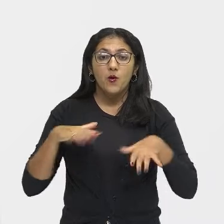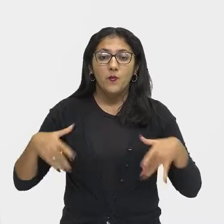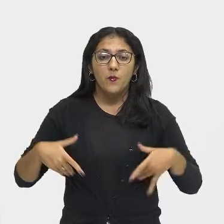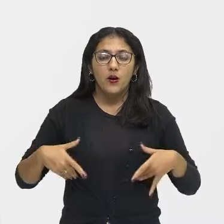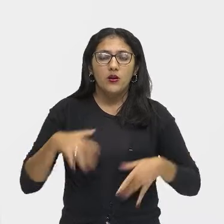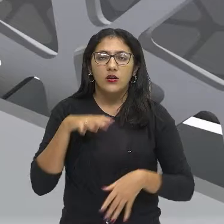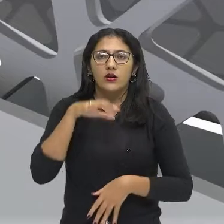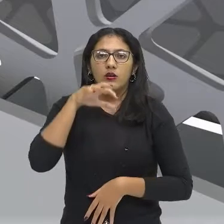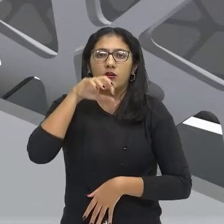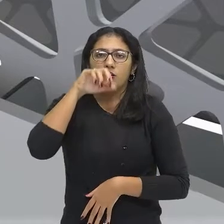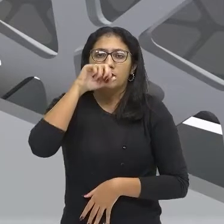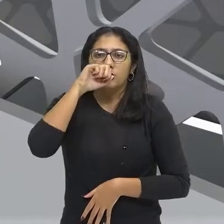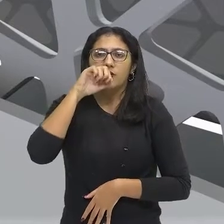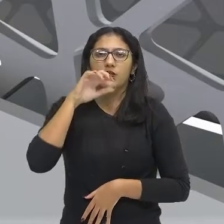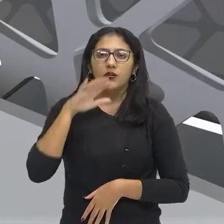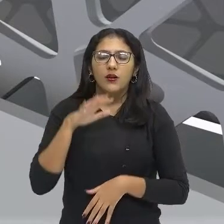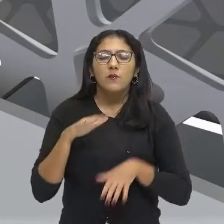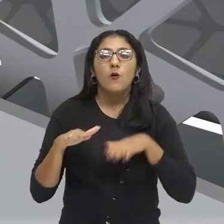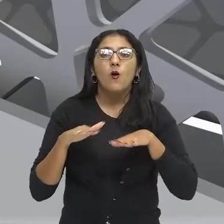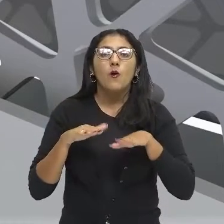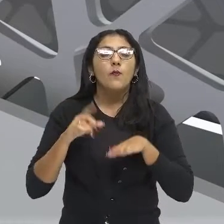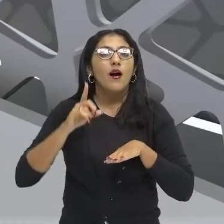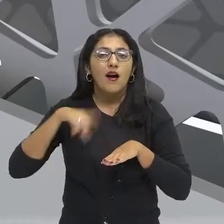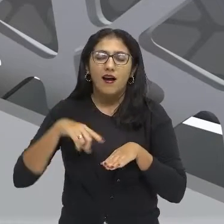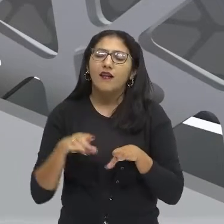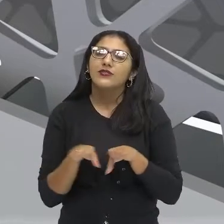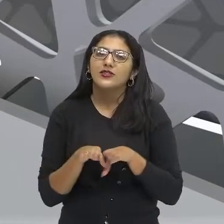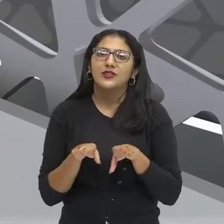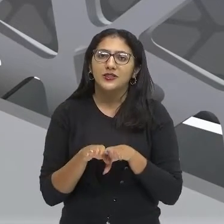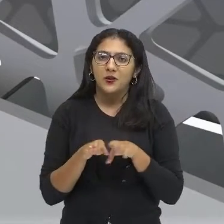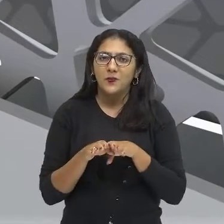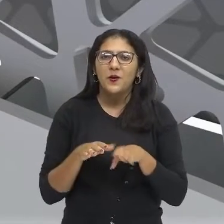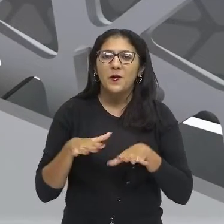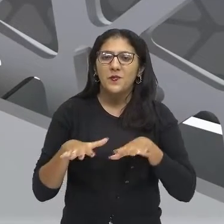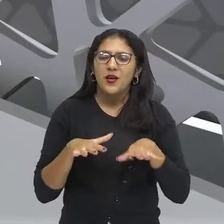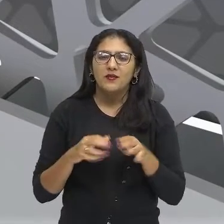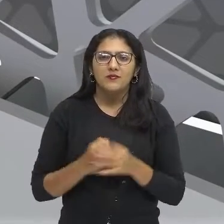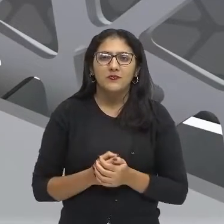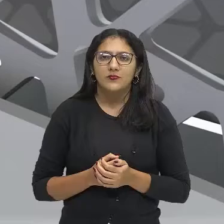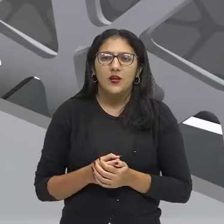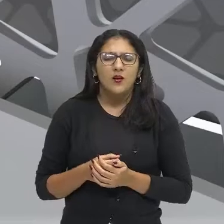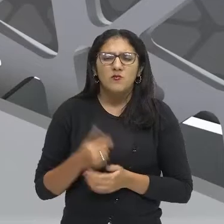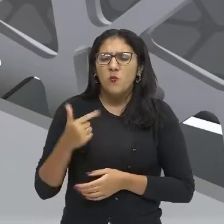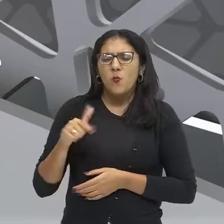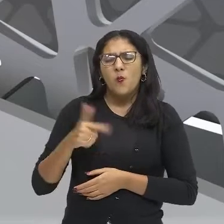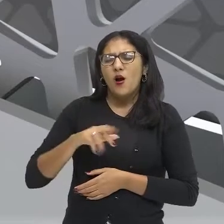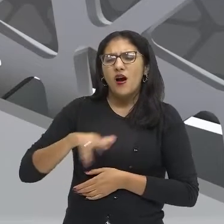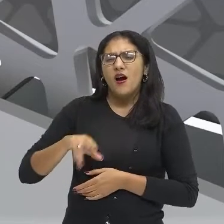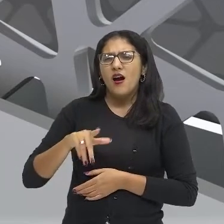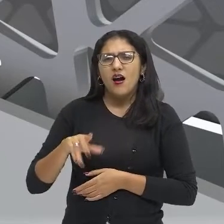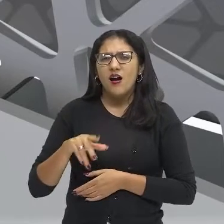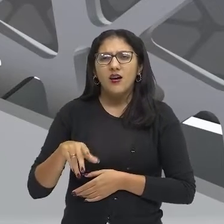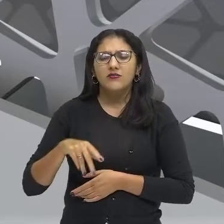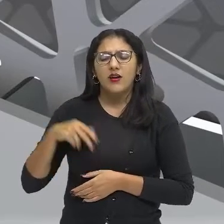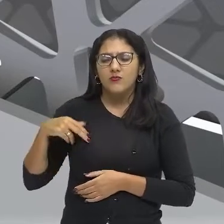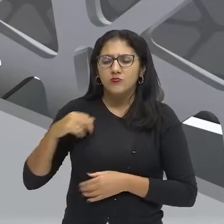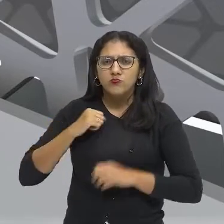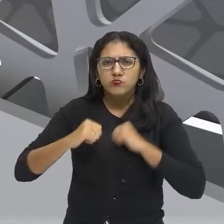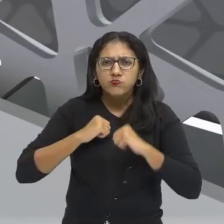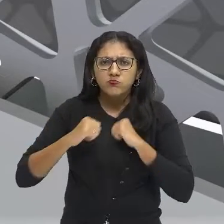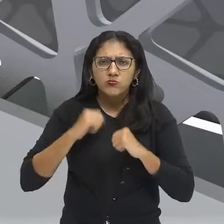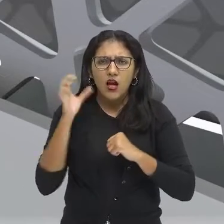e expirar, isso daí é uma forma de ritmo também, não importa a velocidade. Se você está correndo e